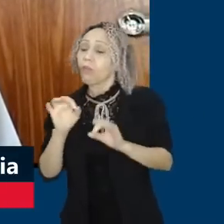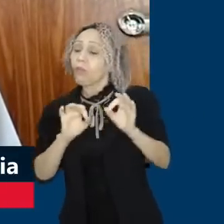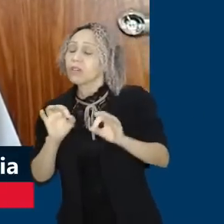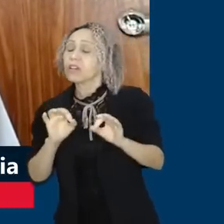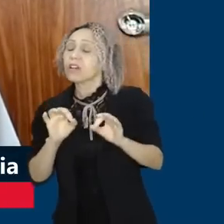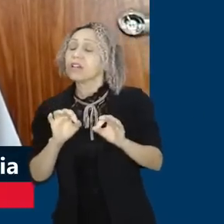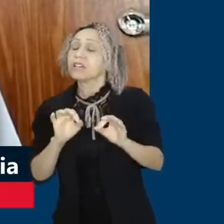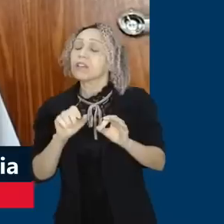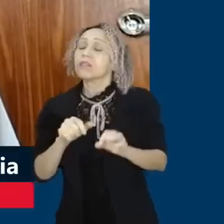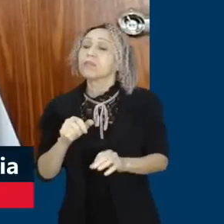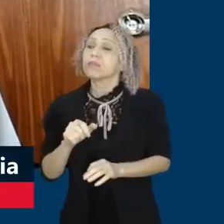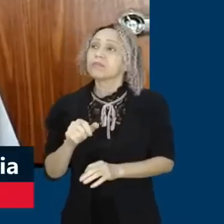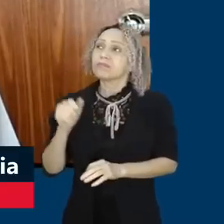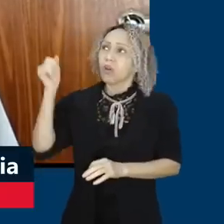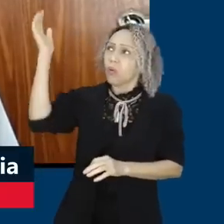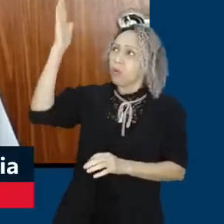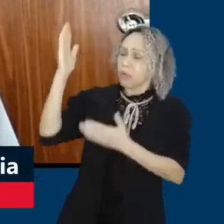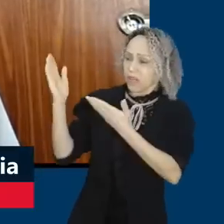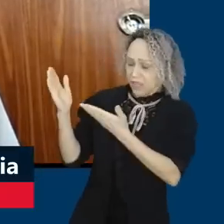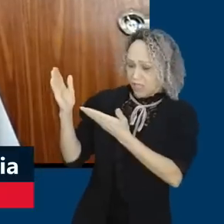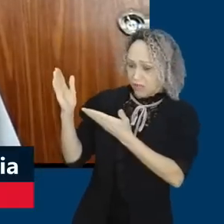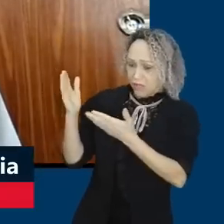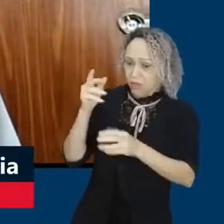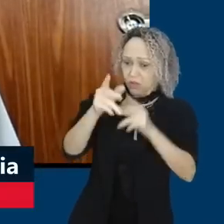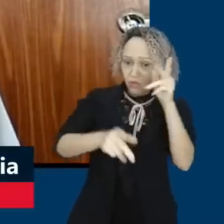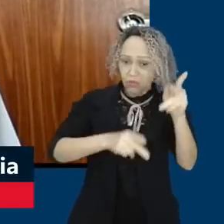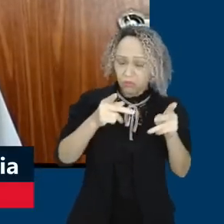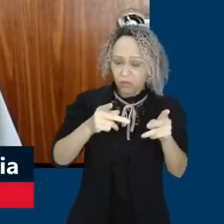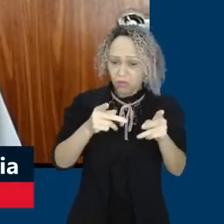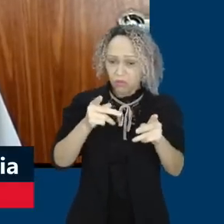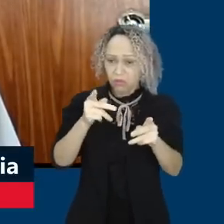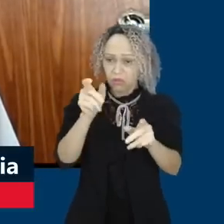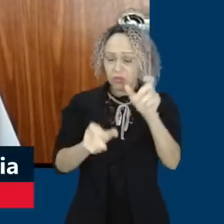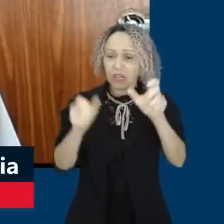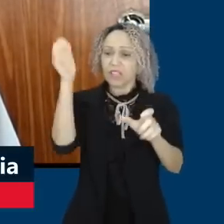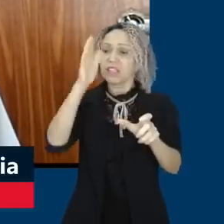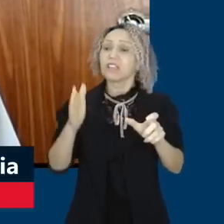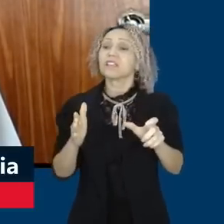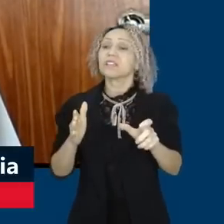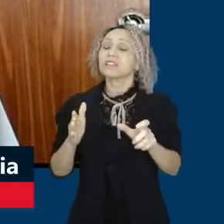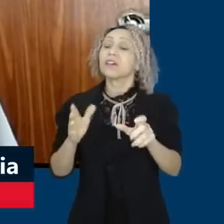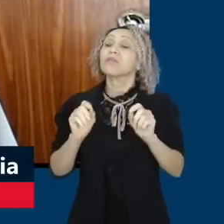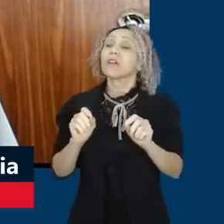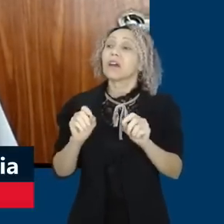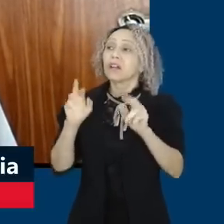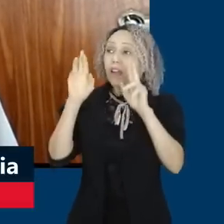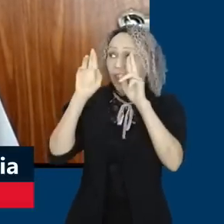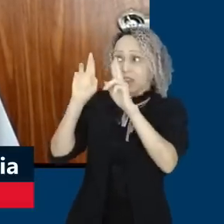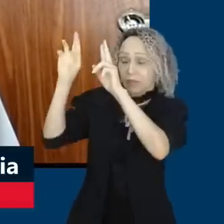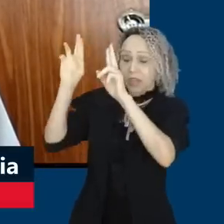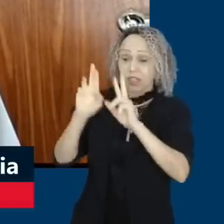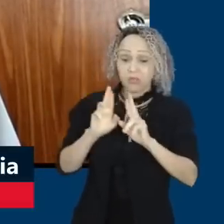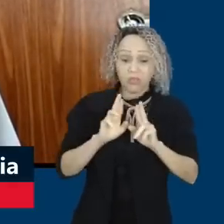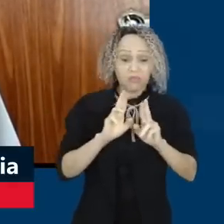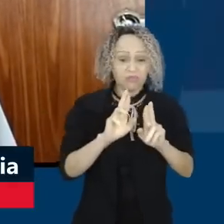Brasil e ao povo brasileiro aquilo que eles merecem, que é respeito, esperança e qualidade de